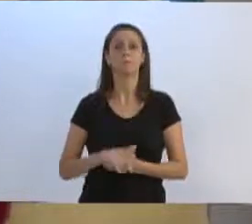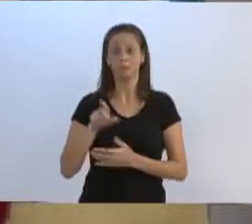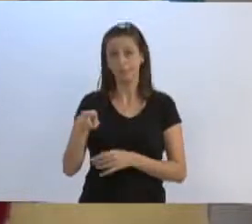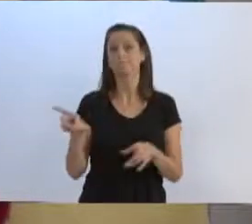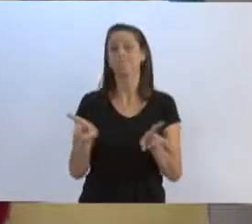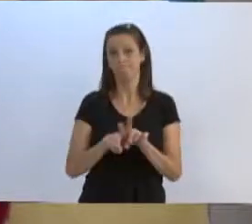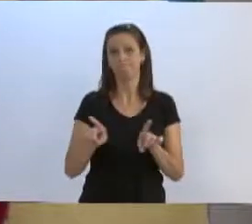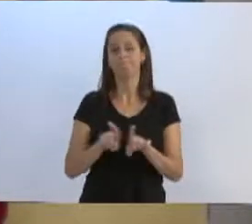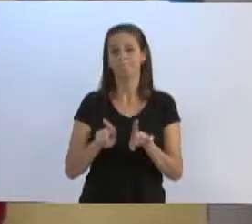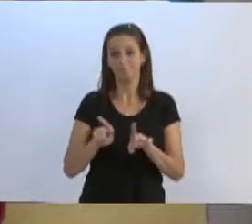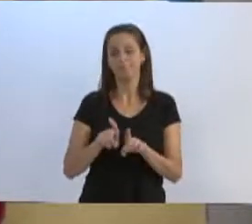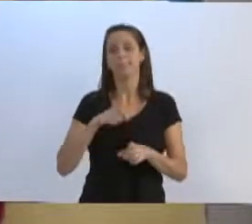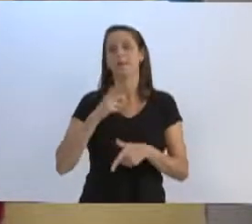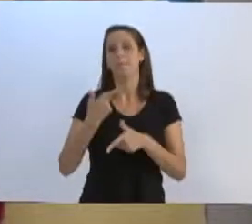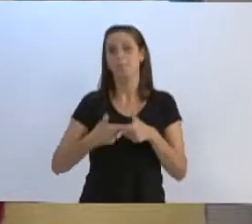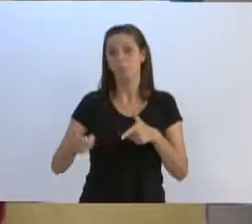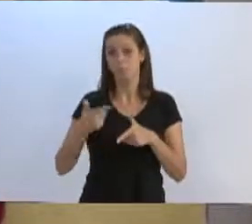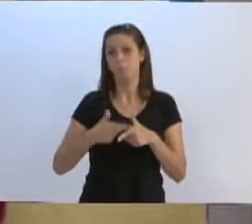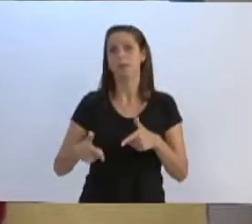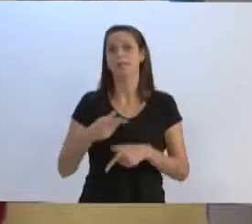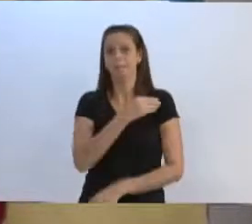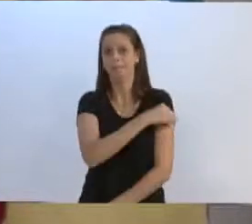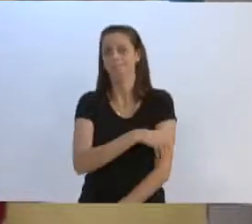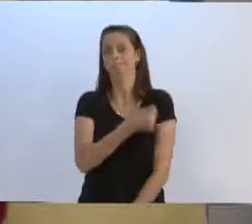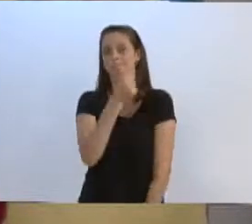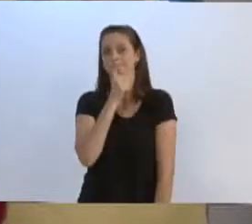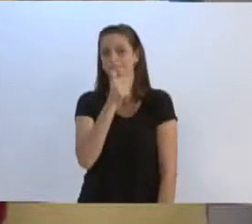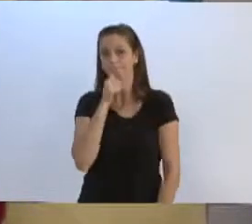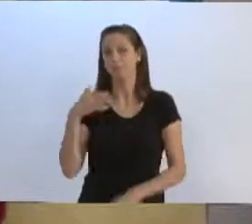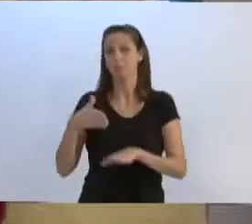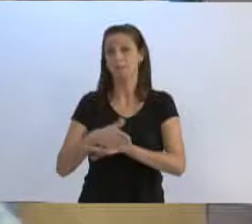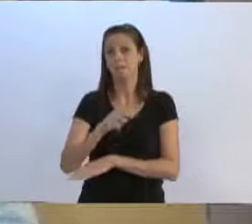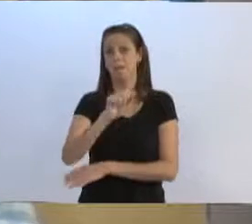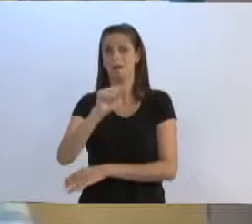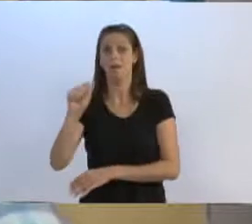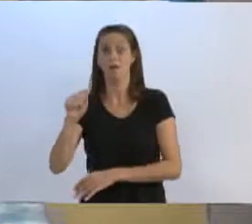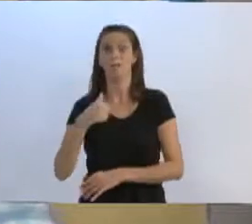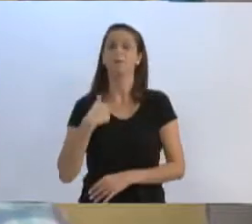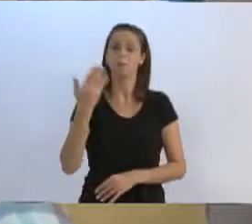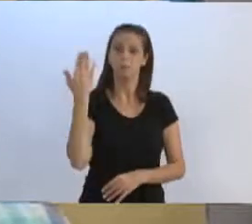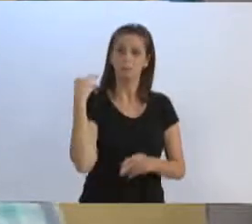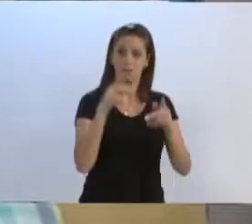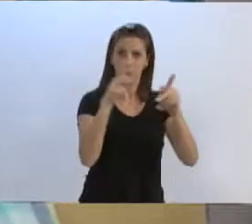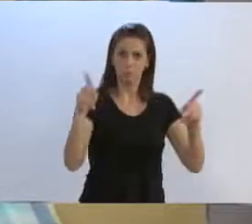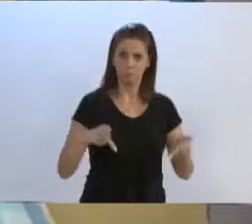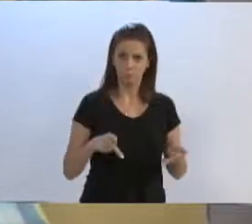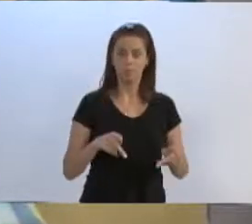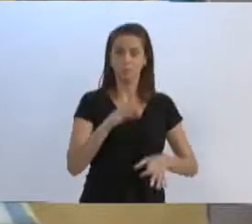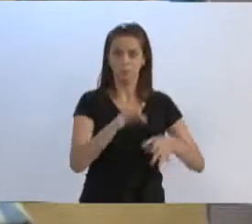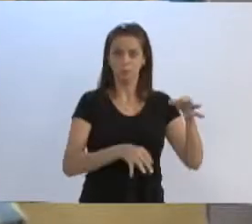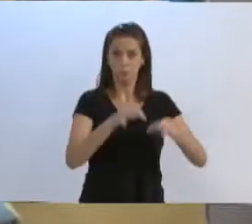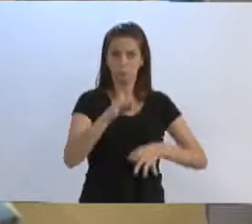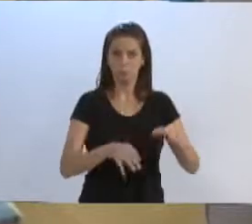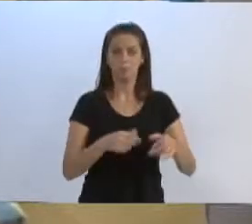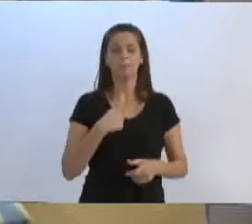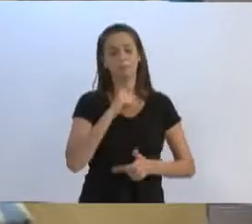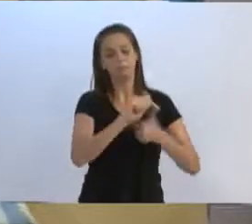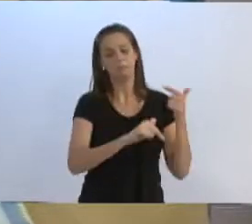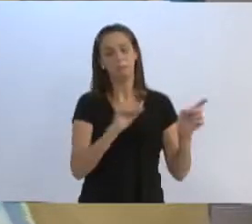alcoólatra. E eu explico. Quando ainda promotor de justiça, ao sair do